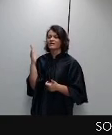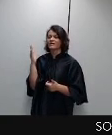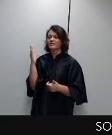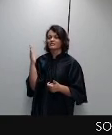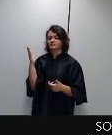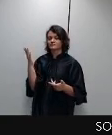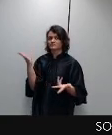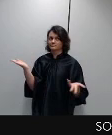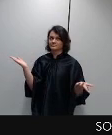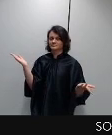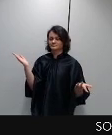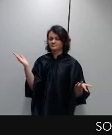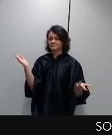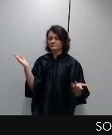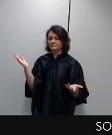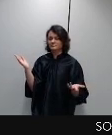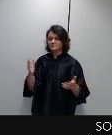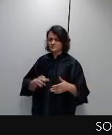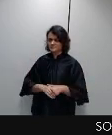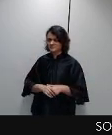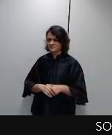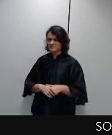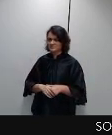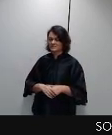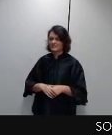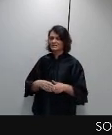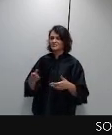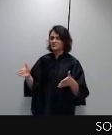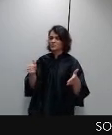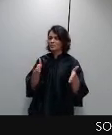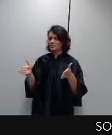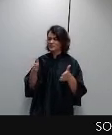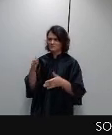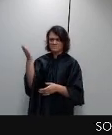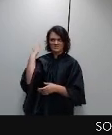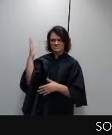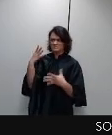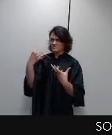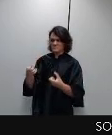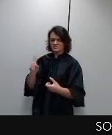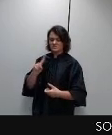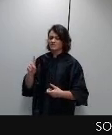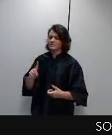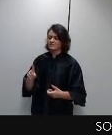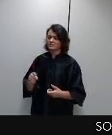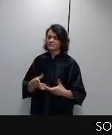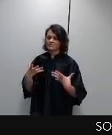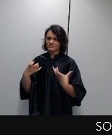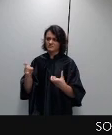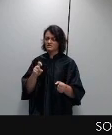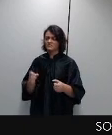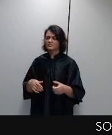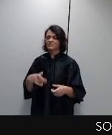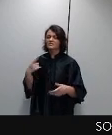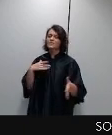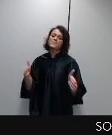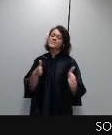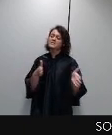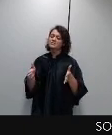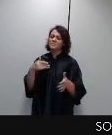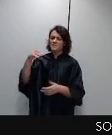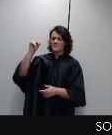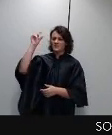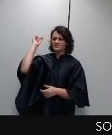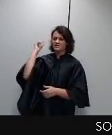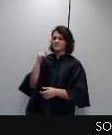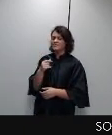Deus isso mesmo tempo em que isso não era assim sempre Houve um tempo em que uma relação